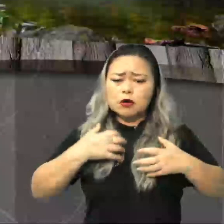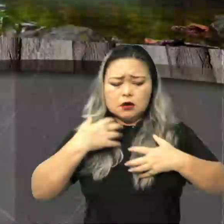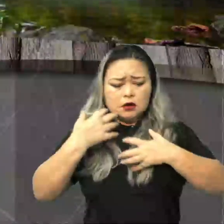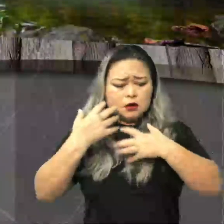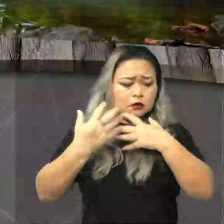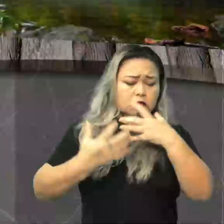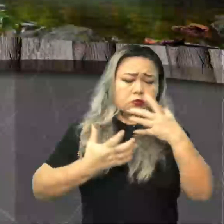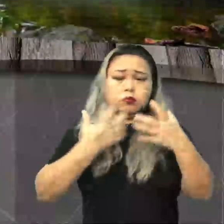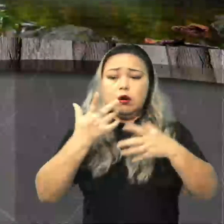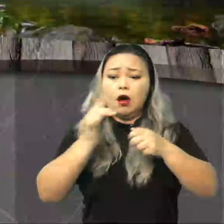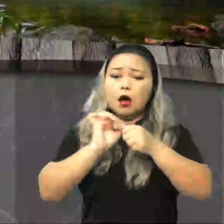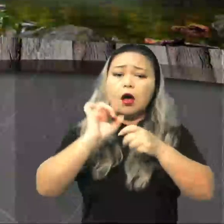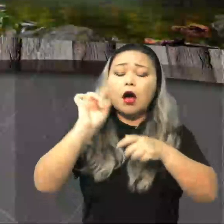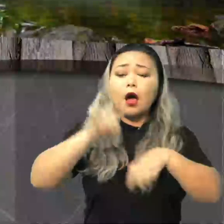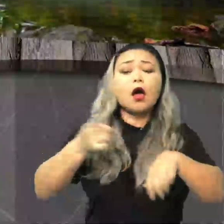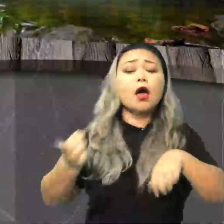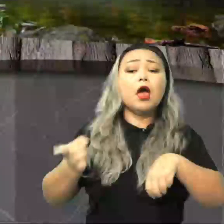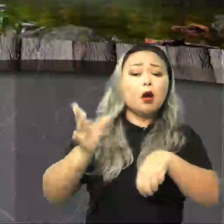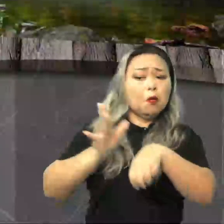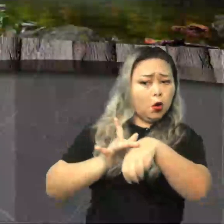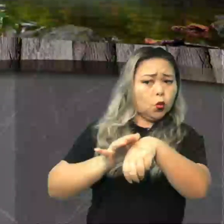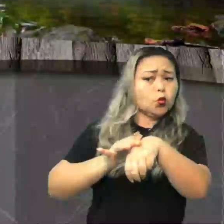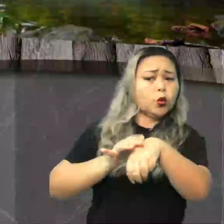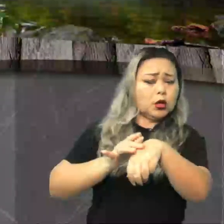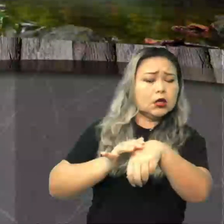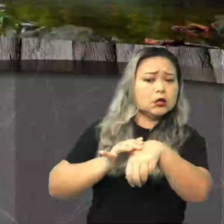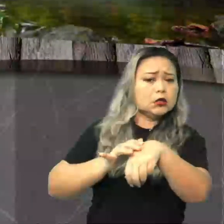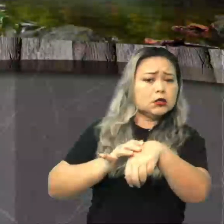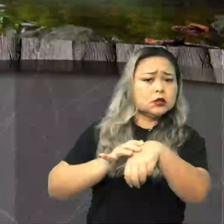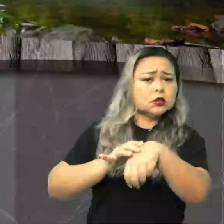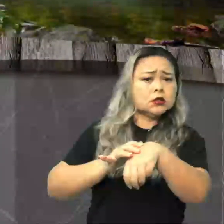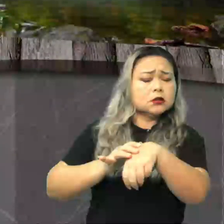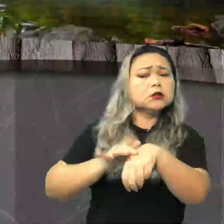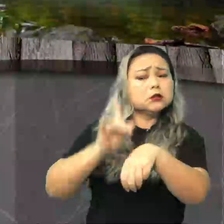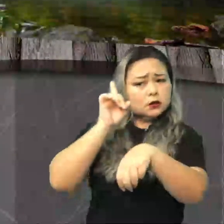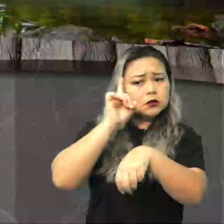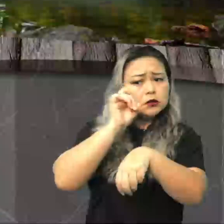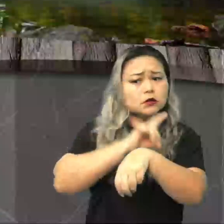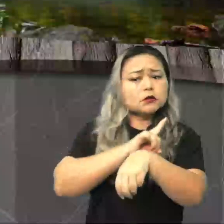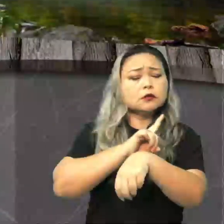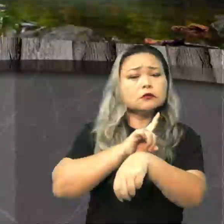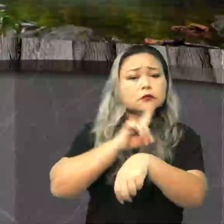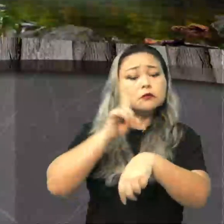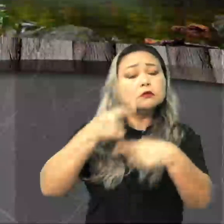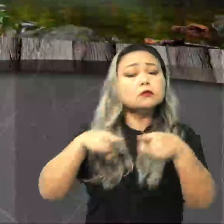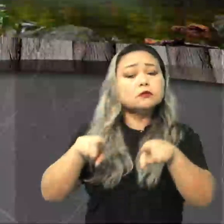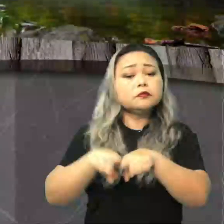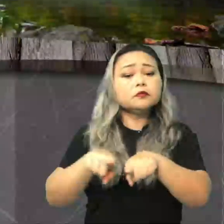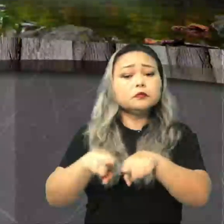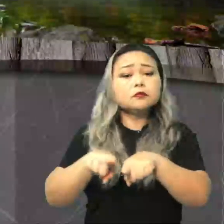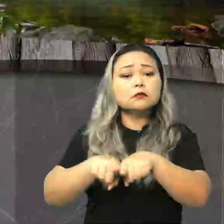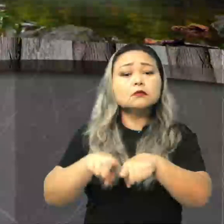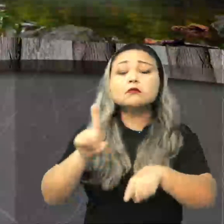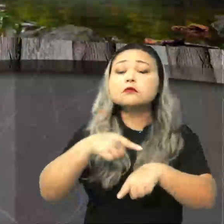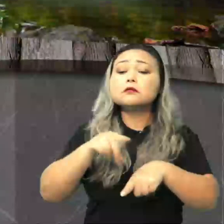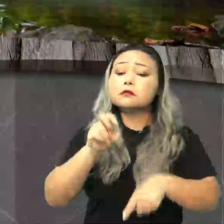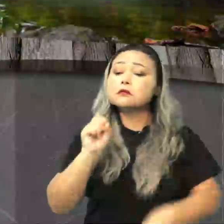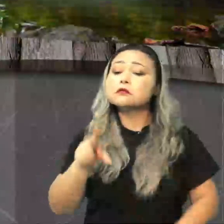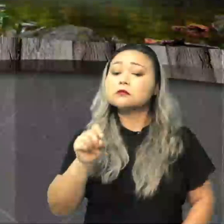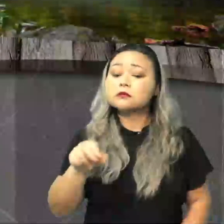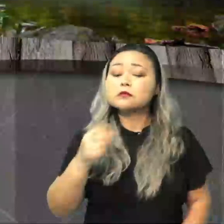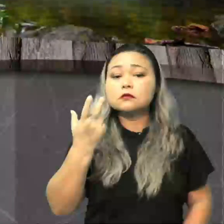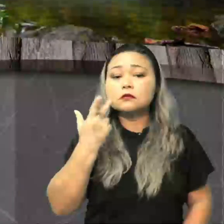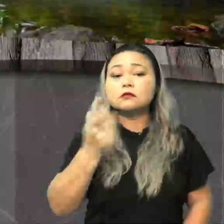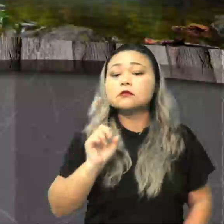convulsionar, tá? É uma doença realmente também complicada, né? E também causada por esses vírus aí que